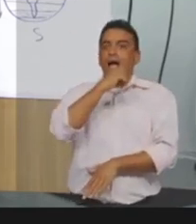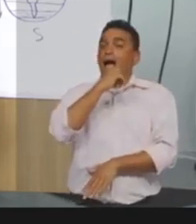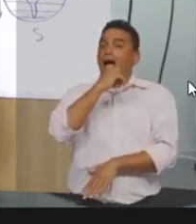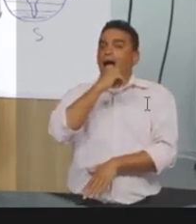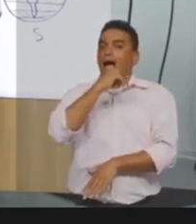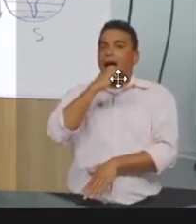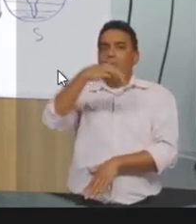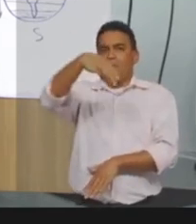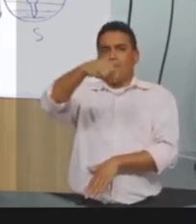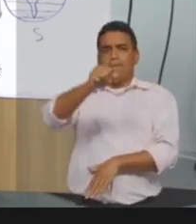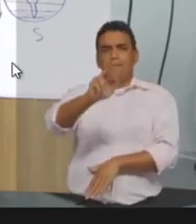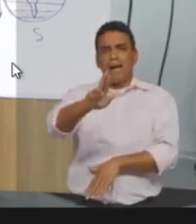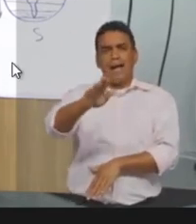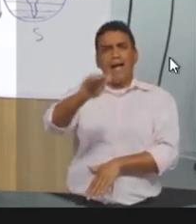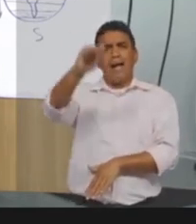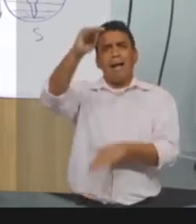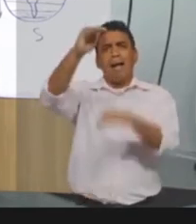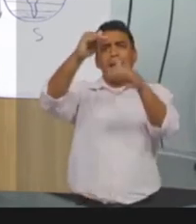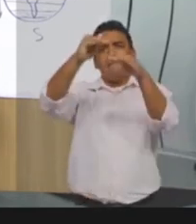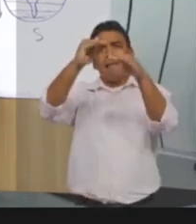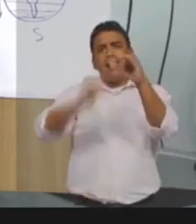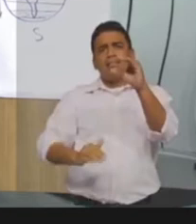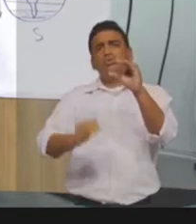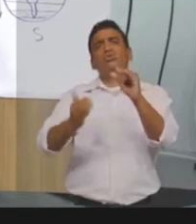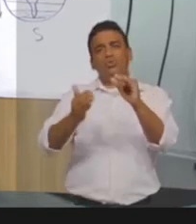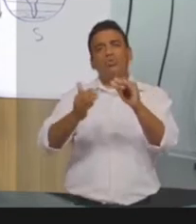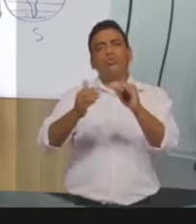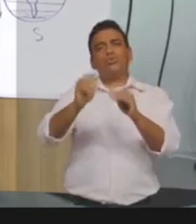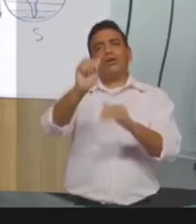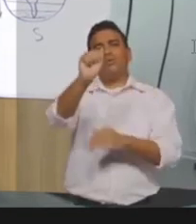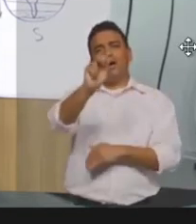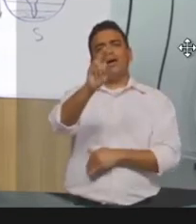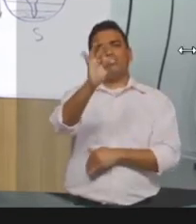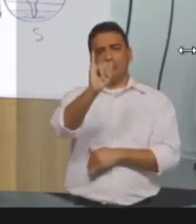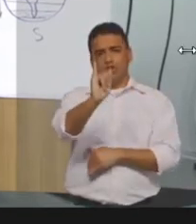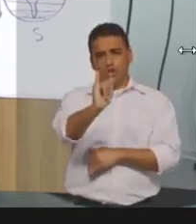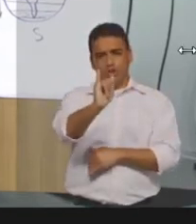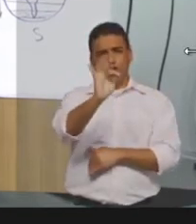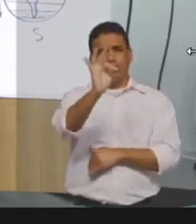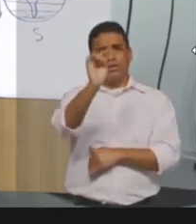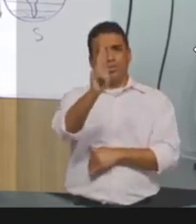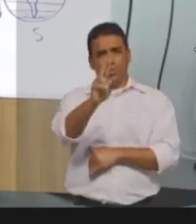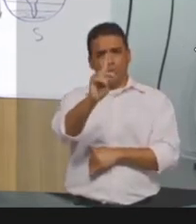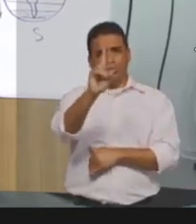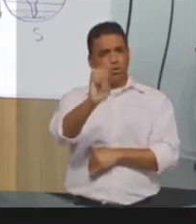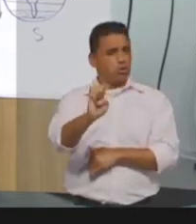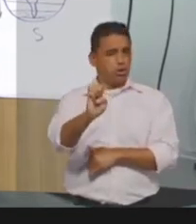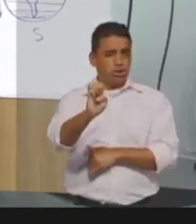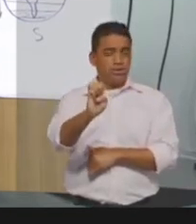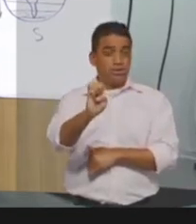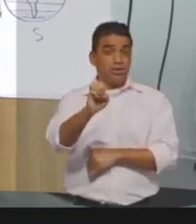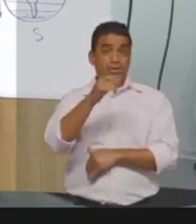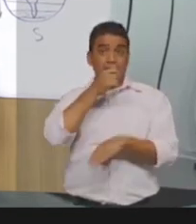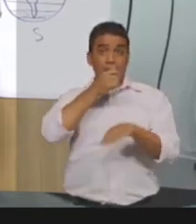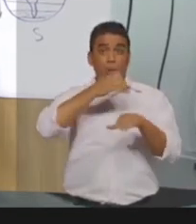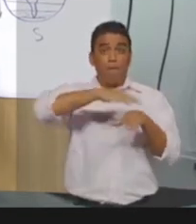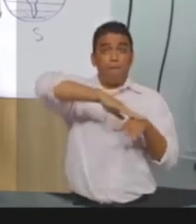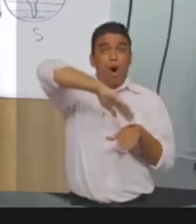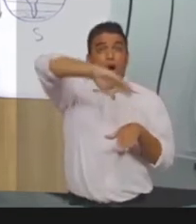mais baixo da altitude. E os grandes picos do planeta, como Monte Everest, entre